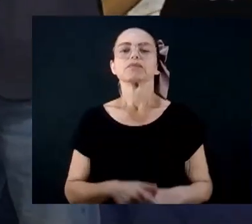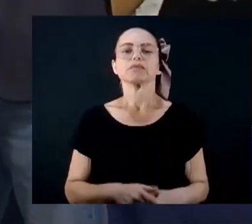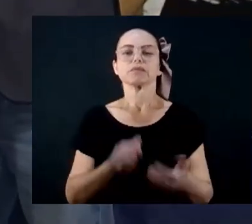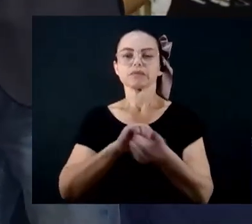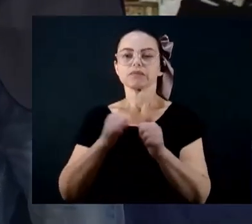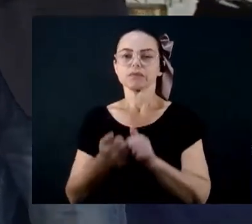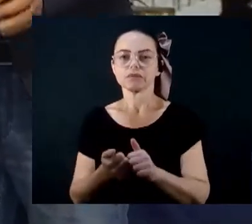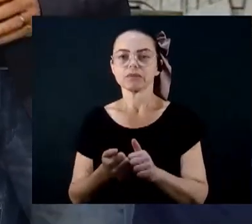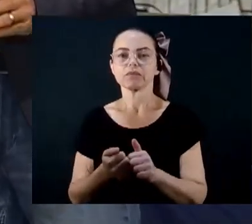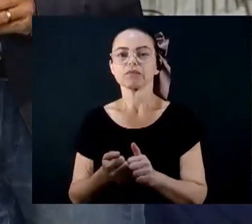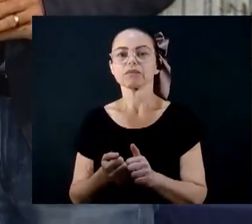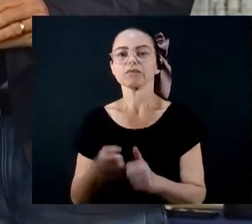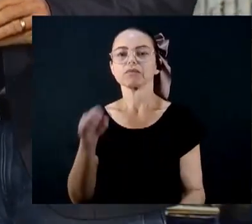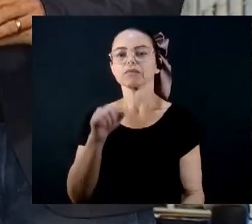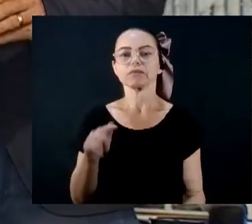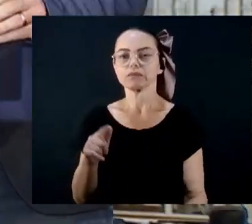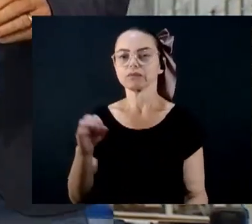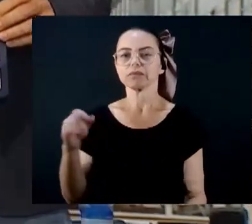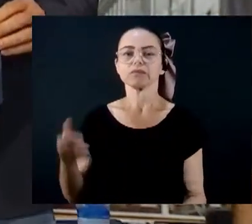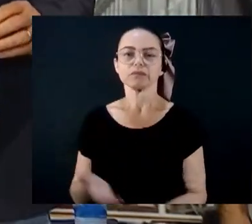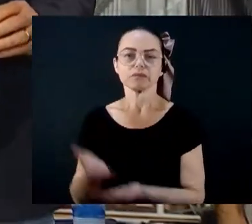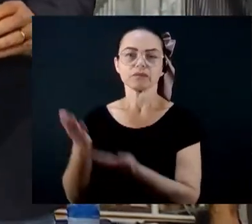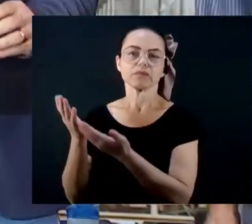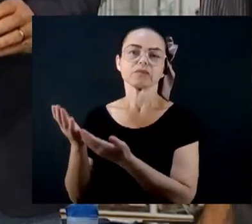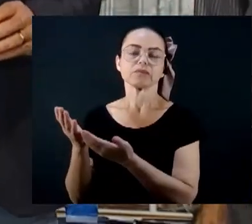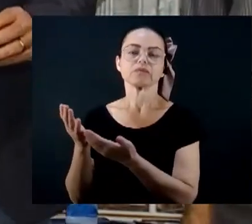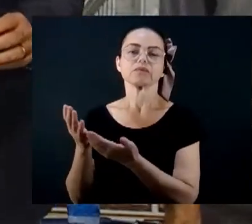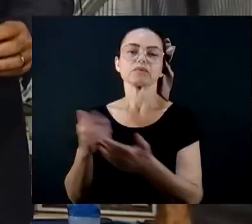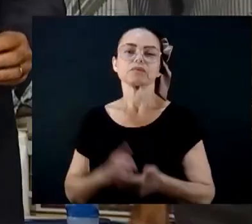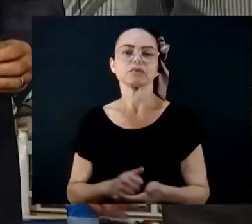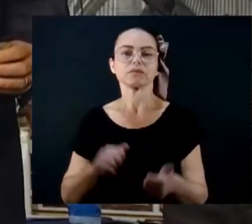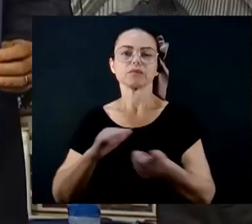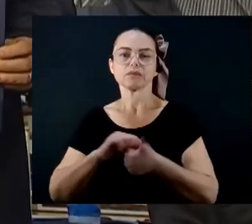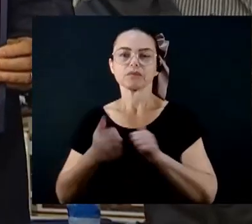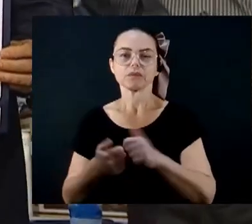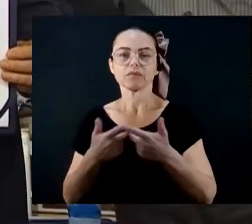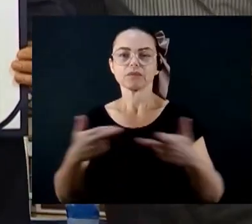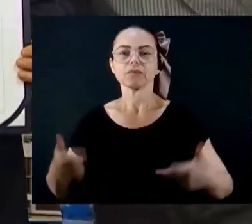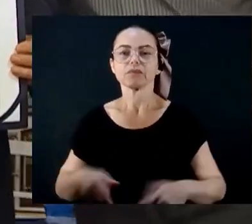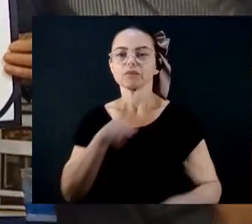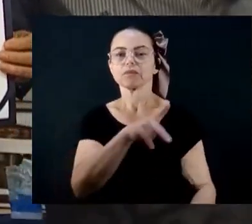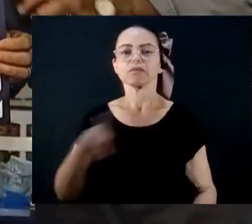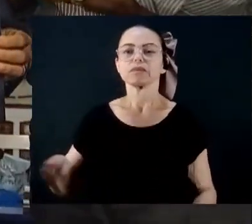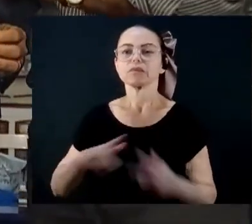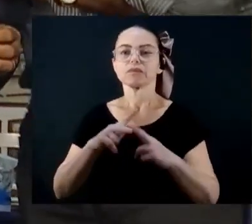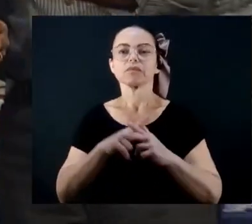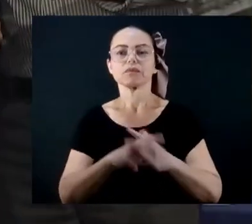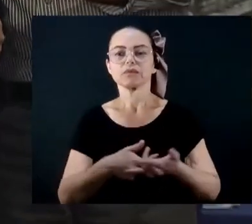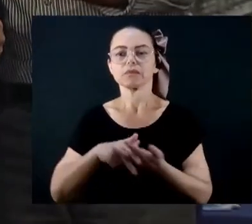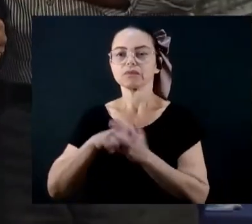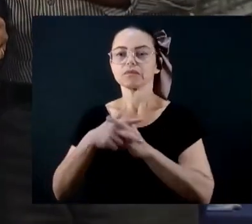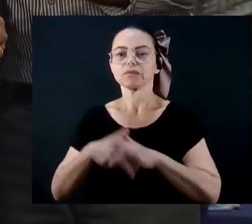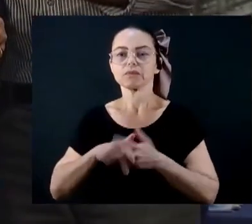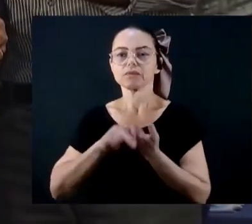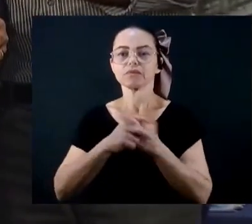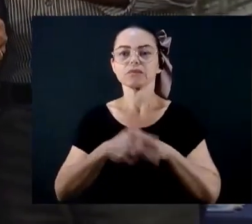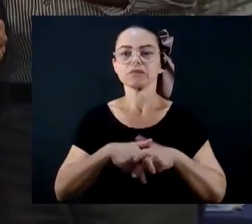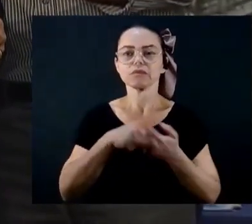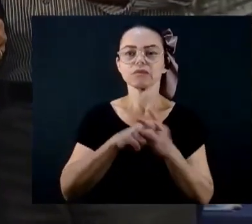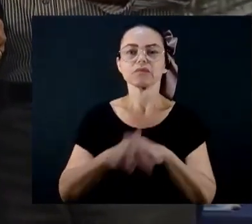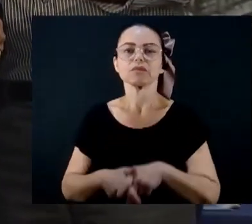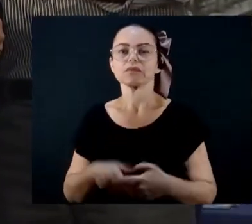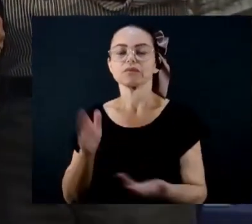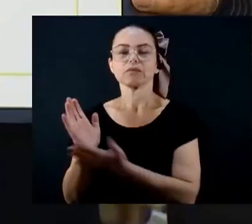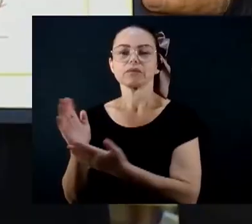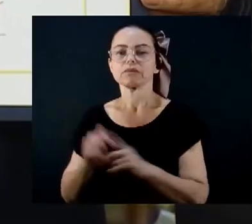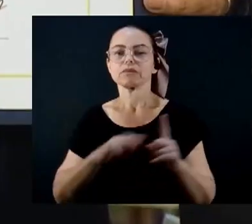Sérgio José Salvucci ao atleta e professor de jiu-jitsu Ricardo Acácio Romano. A honraria